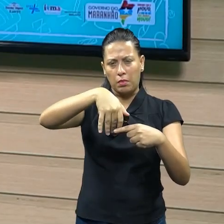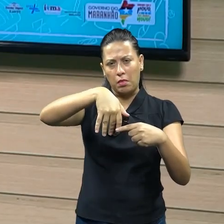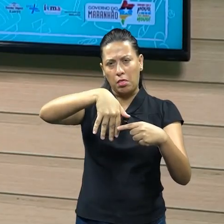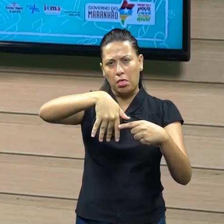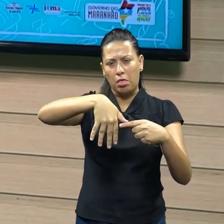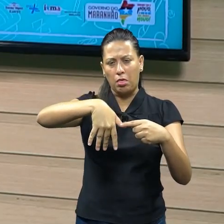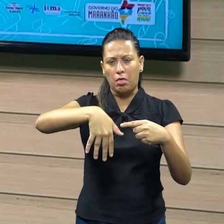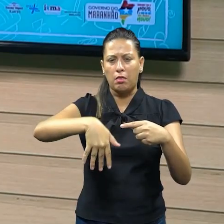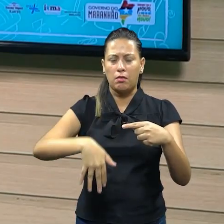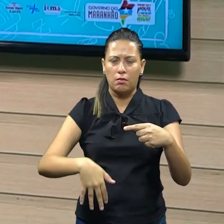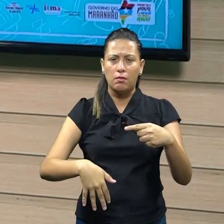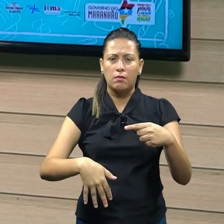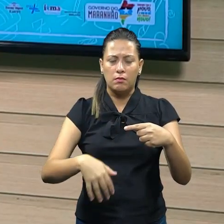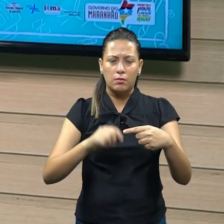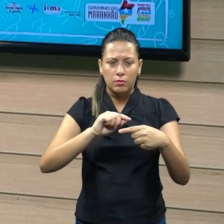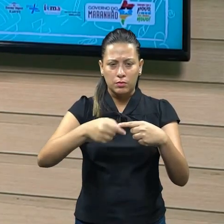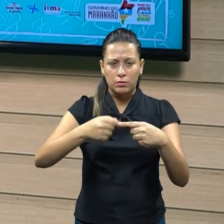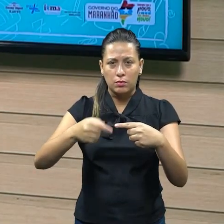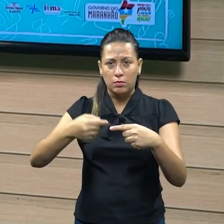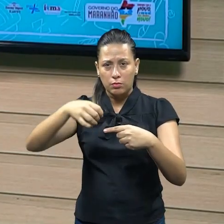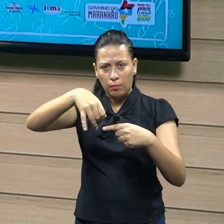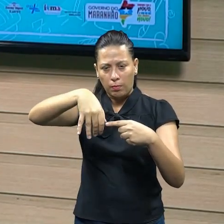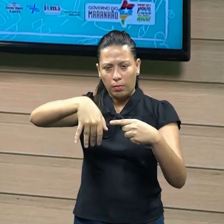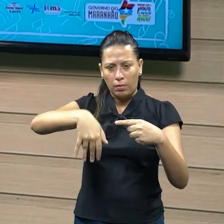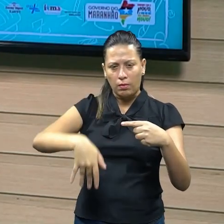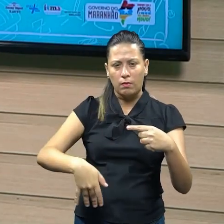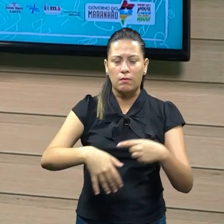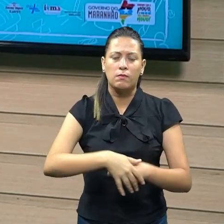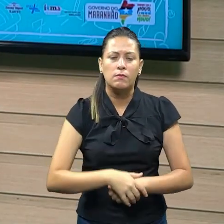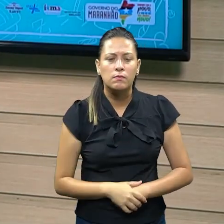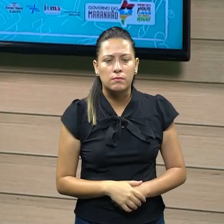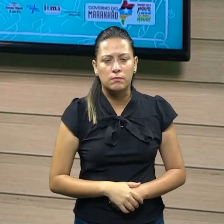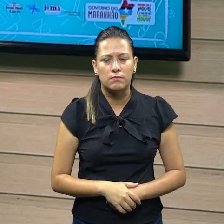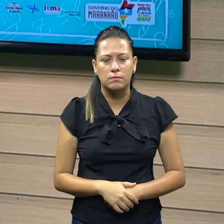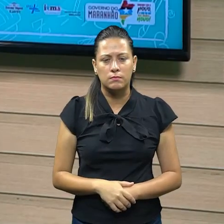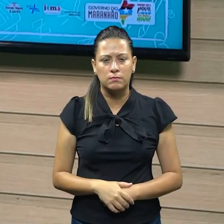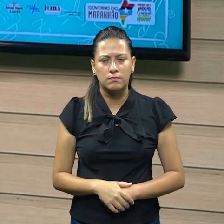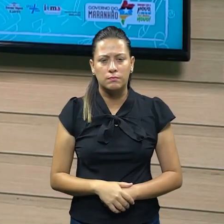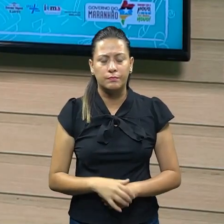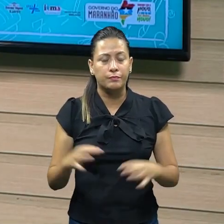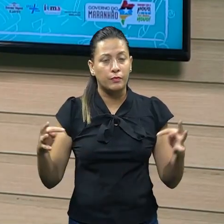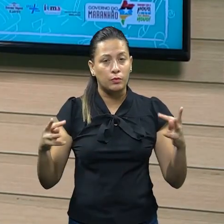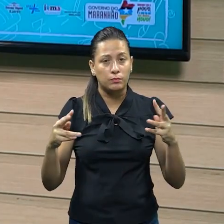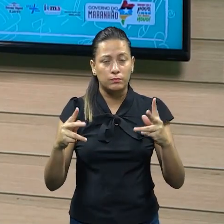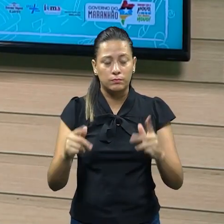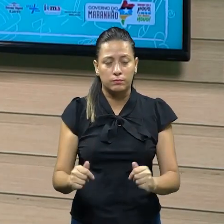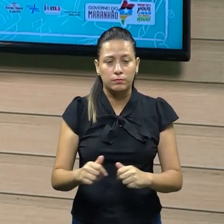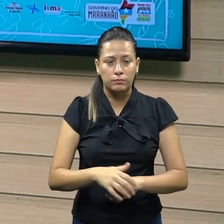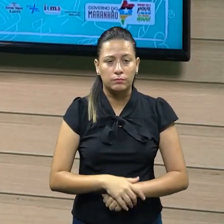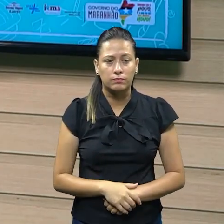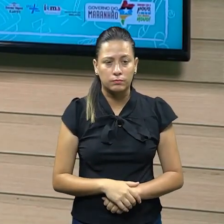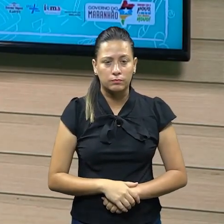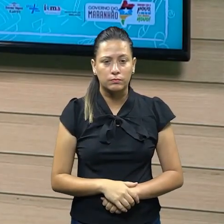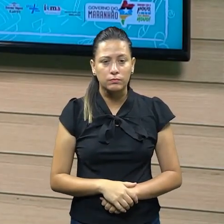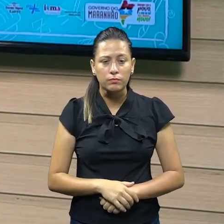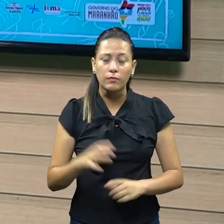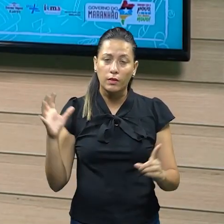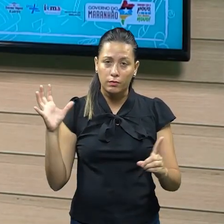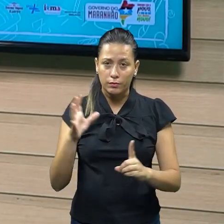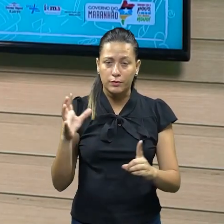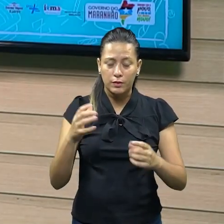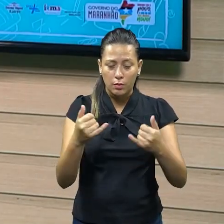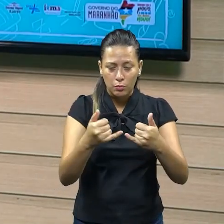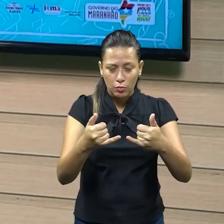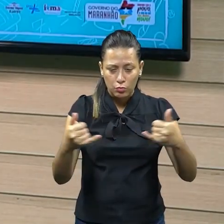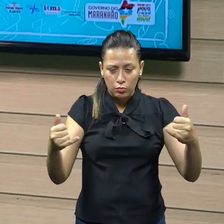corroeu novamente o nosso isolante e aí também expôs. Então tudo isso vai fazer com